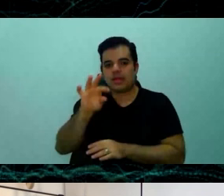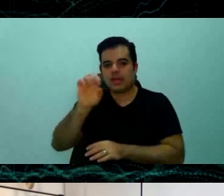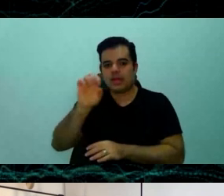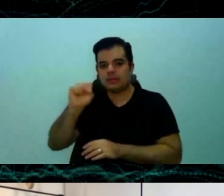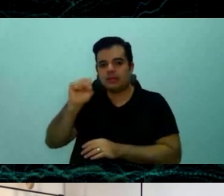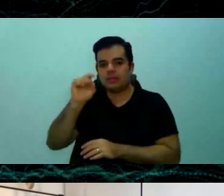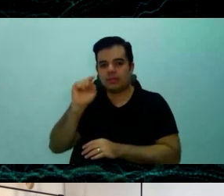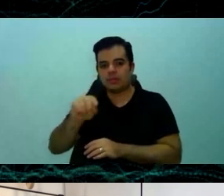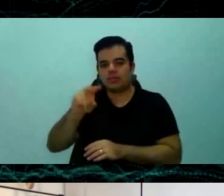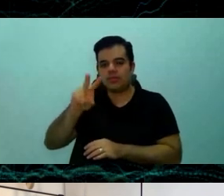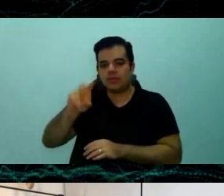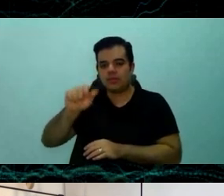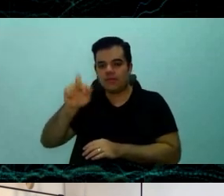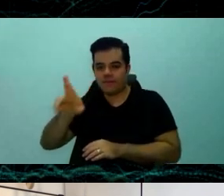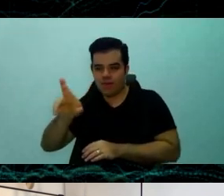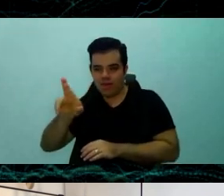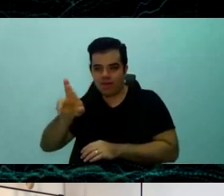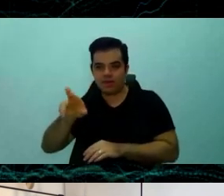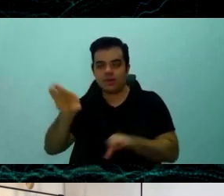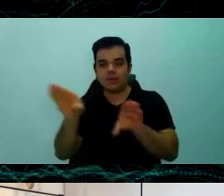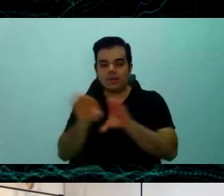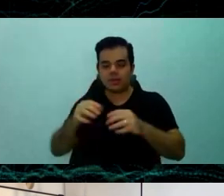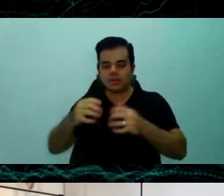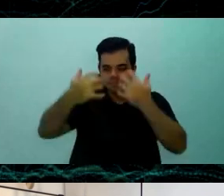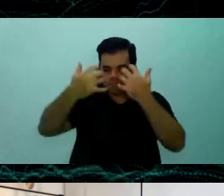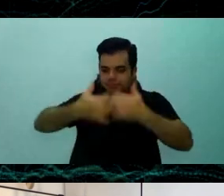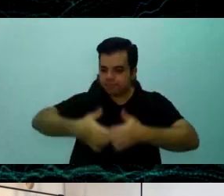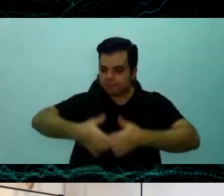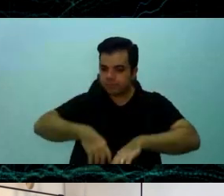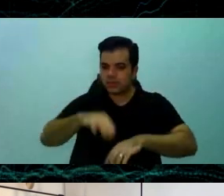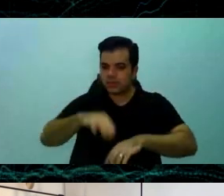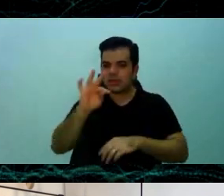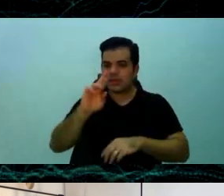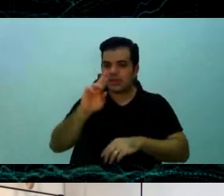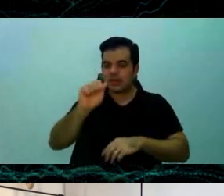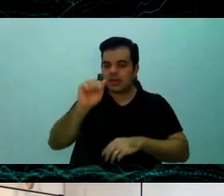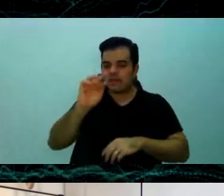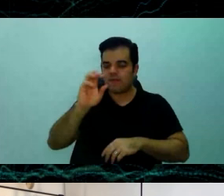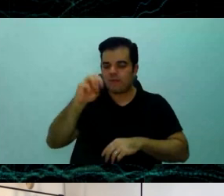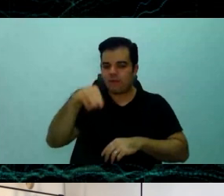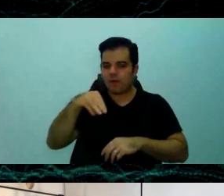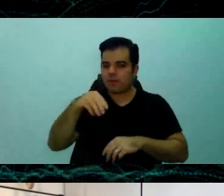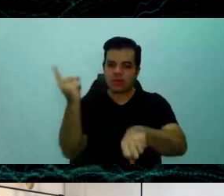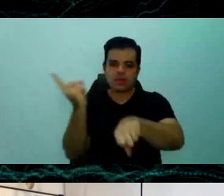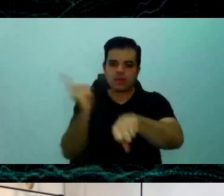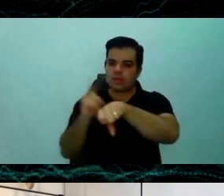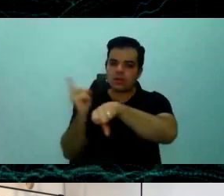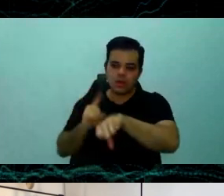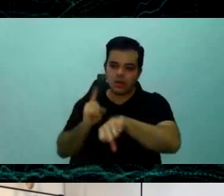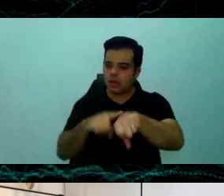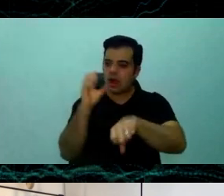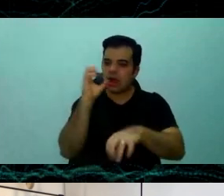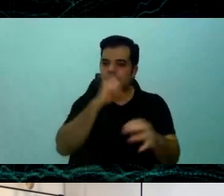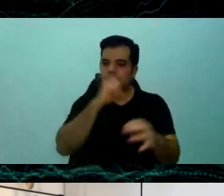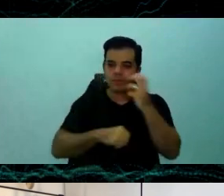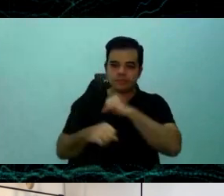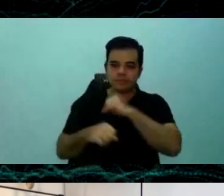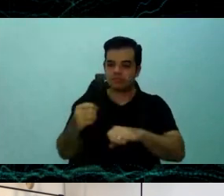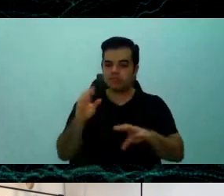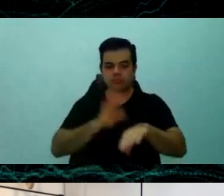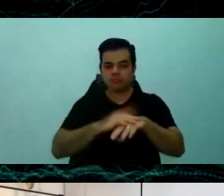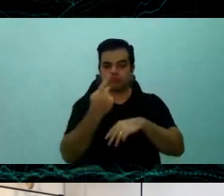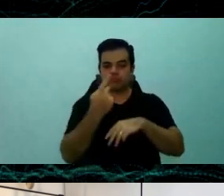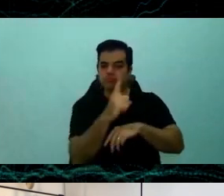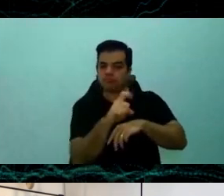coisa aqui. E quando executar o Terraform, ele já vai estar carregado todas as variáveis de ambiente e ele vai saber se virar. Tá